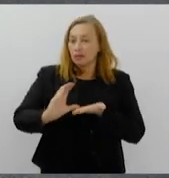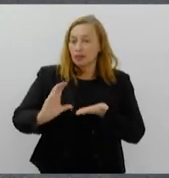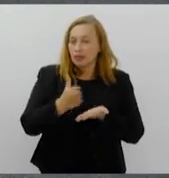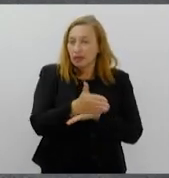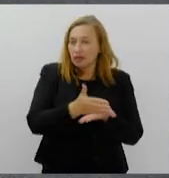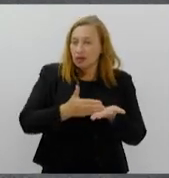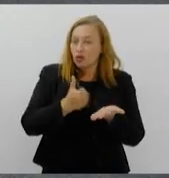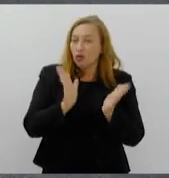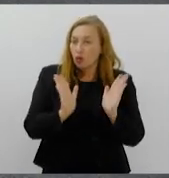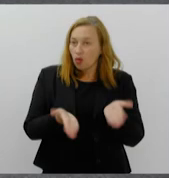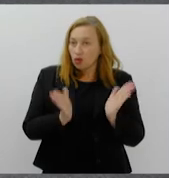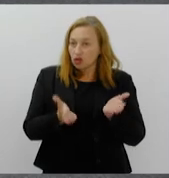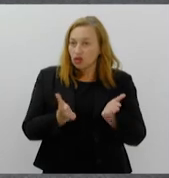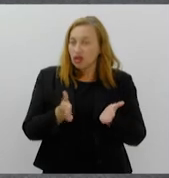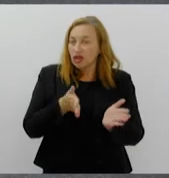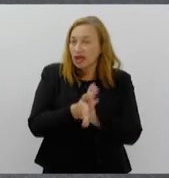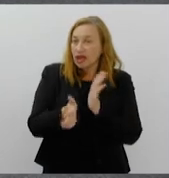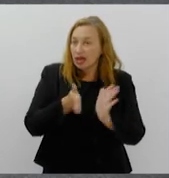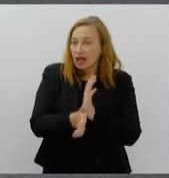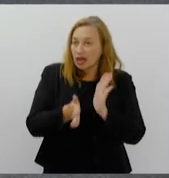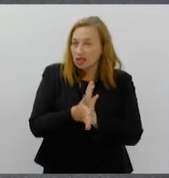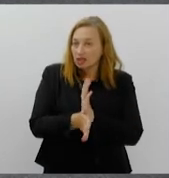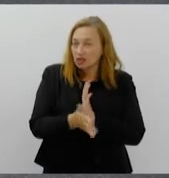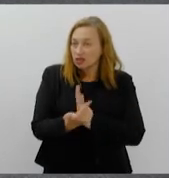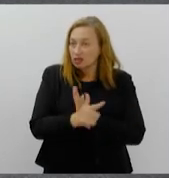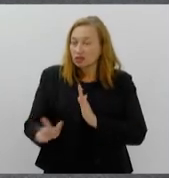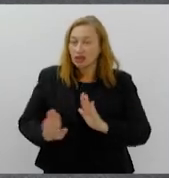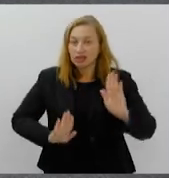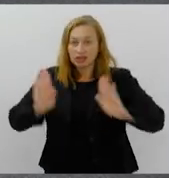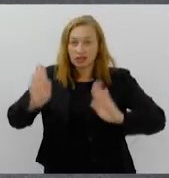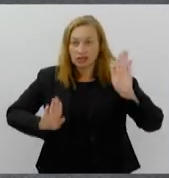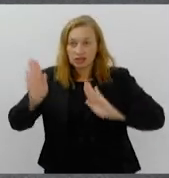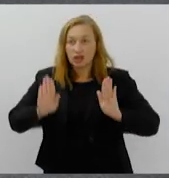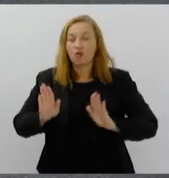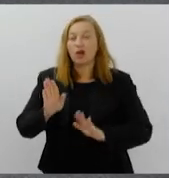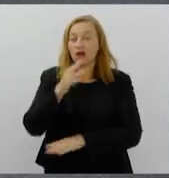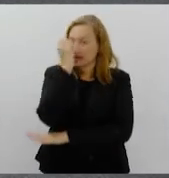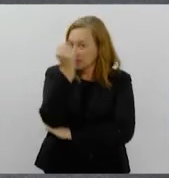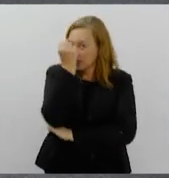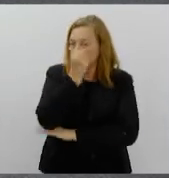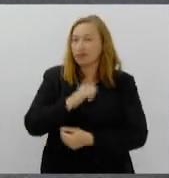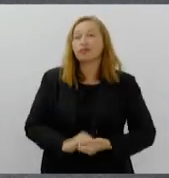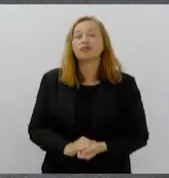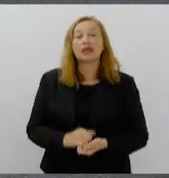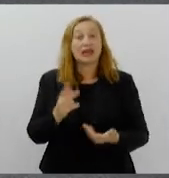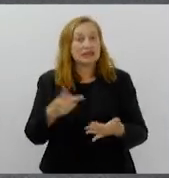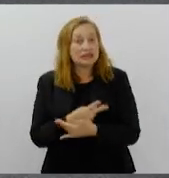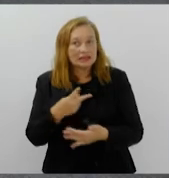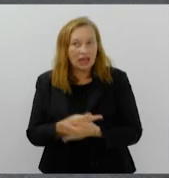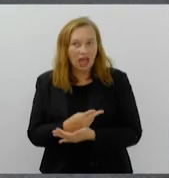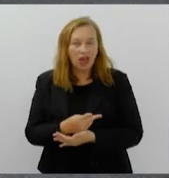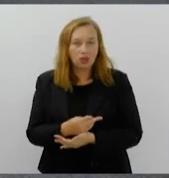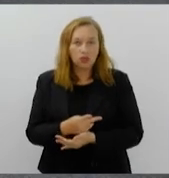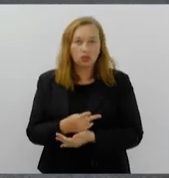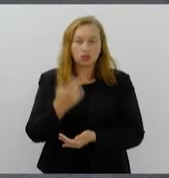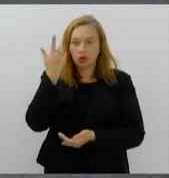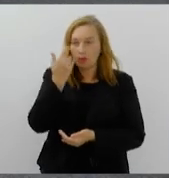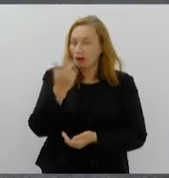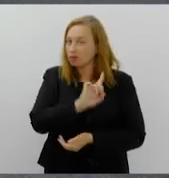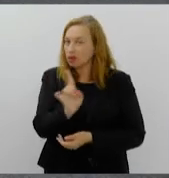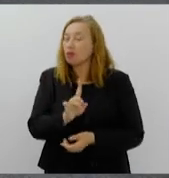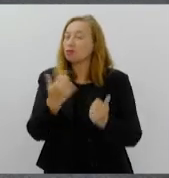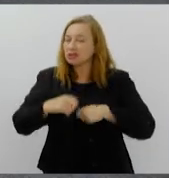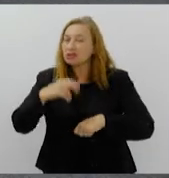hoje é gasto sem licitação. Isso é muito grave. Esse erro não é um erro à toa, isso tem